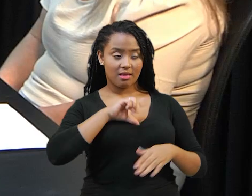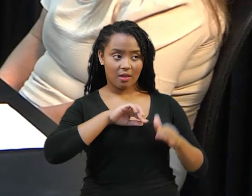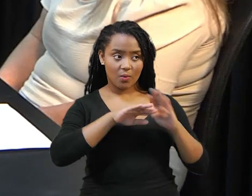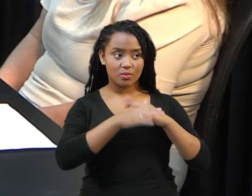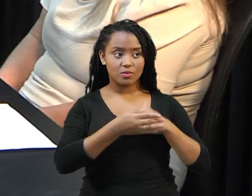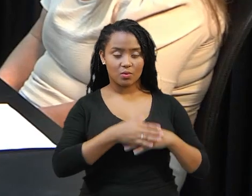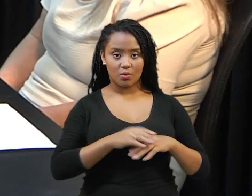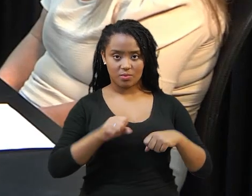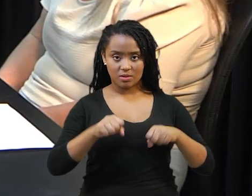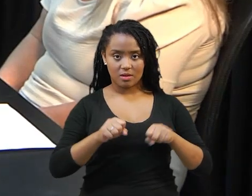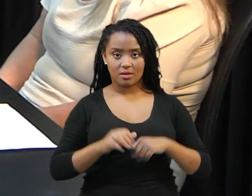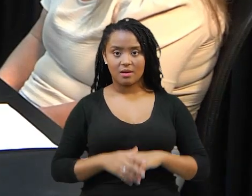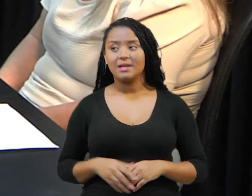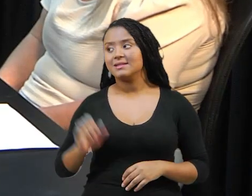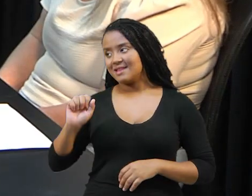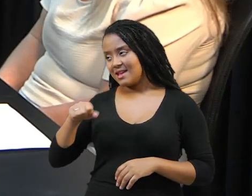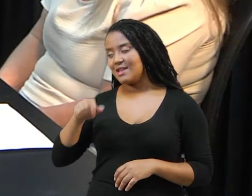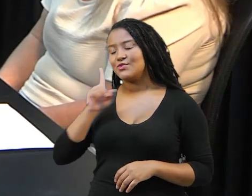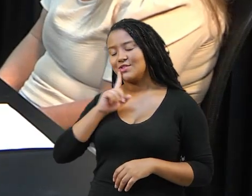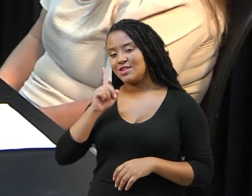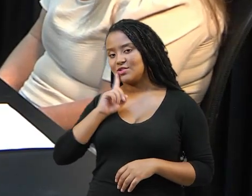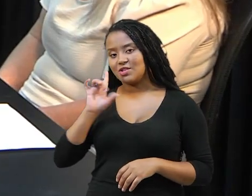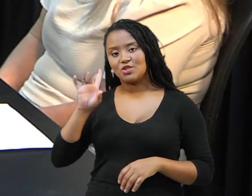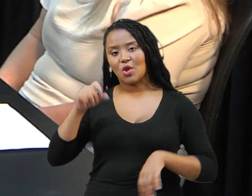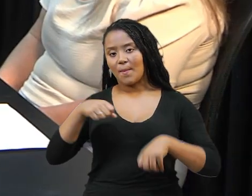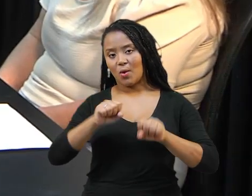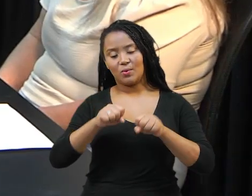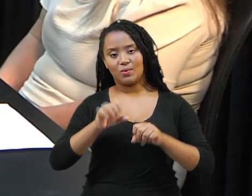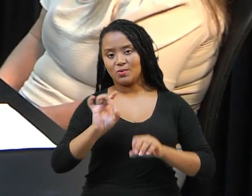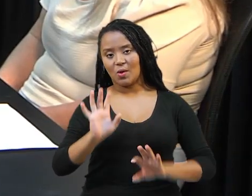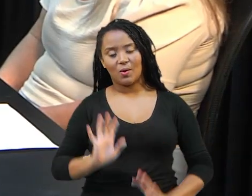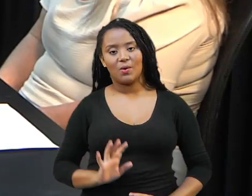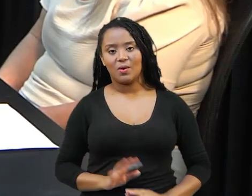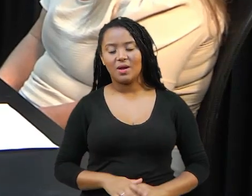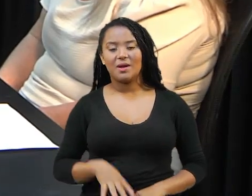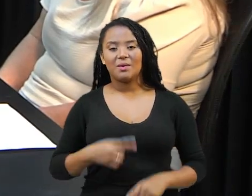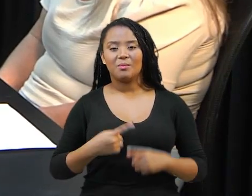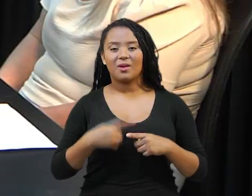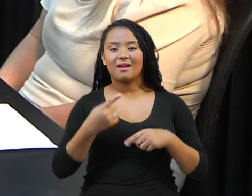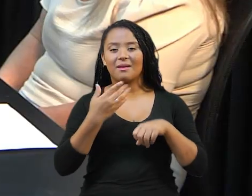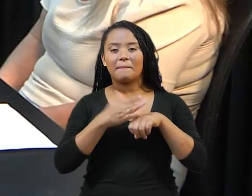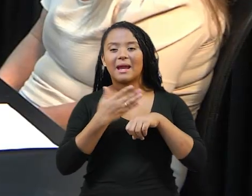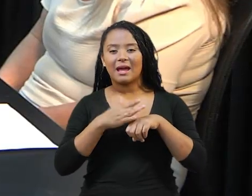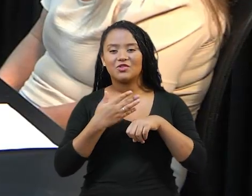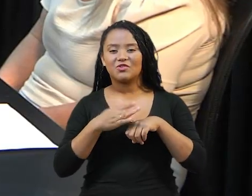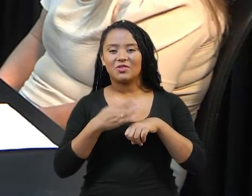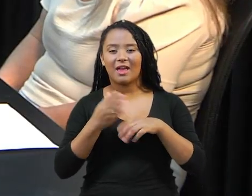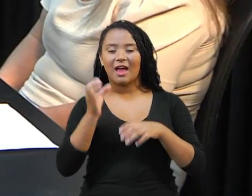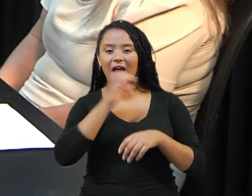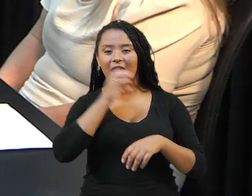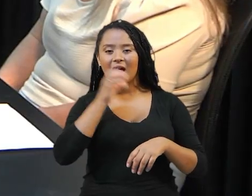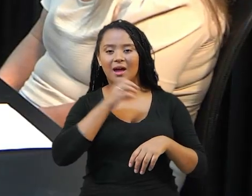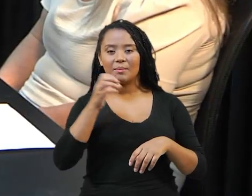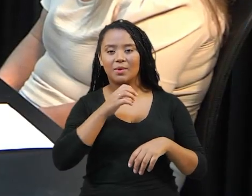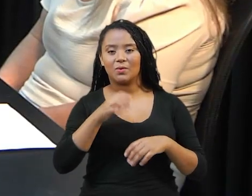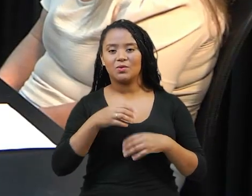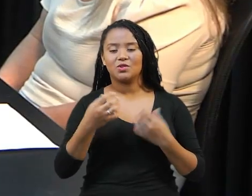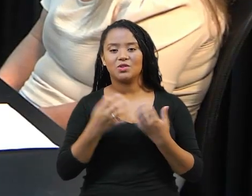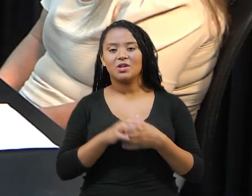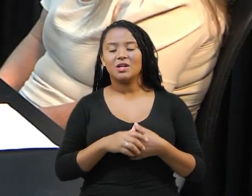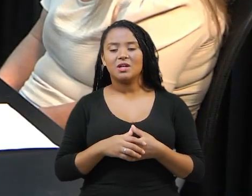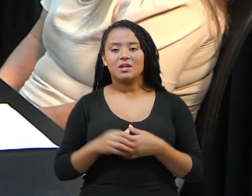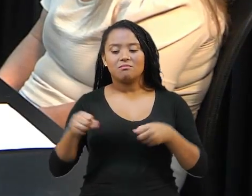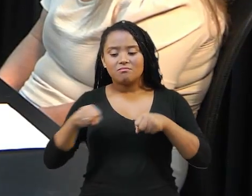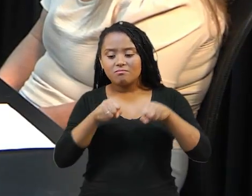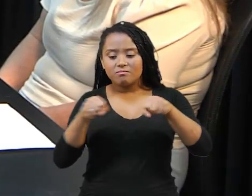ainda de andar de moto? Eu só ando de moto no meu dia a dia, porque eu acho mais prático, né? Fácil de estacionar, mais fácil de chegar. A gente mobiliza